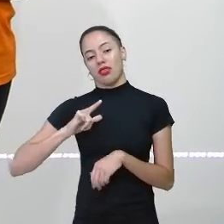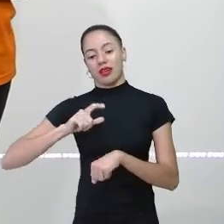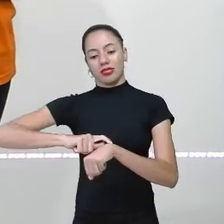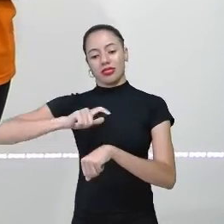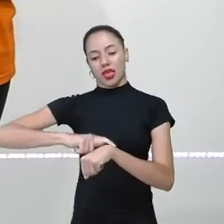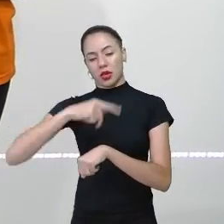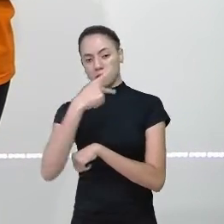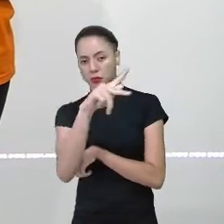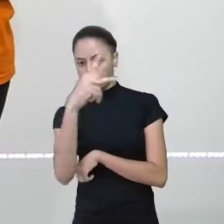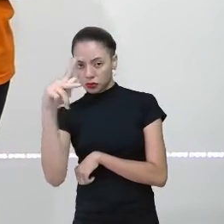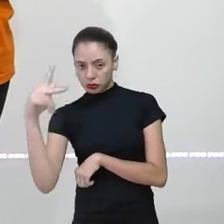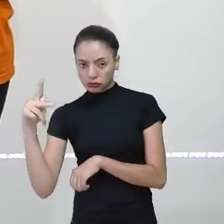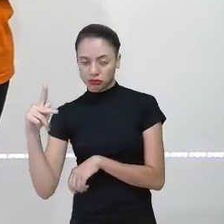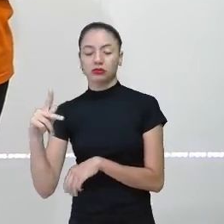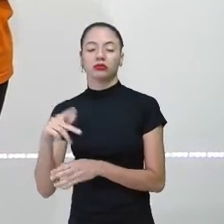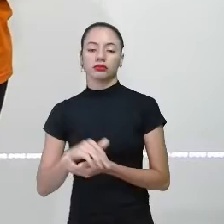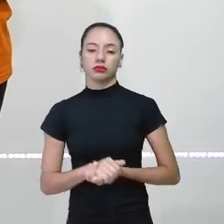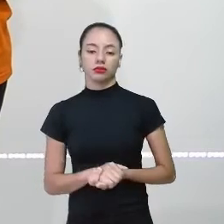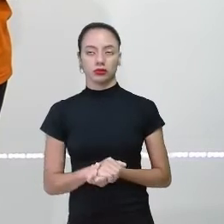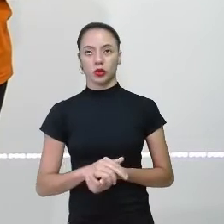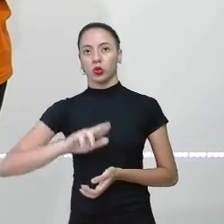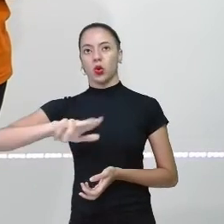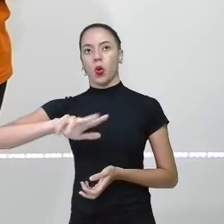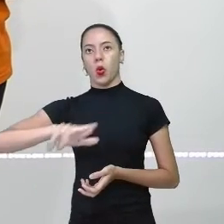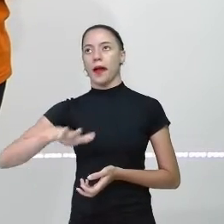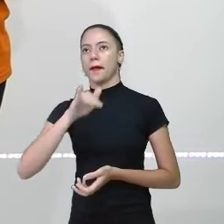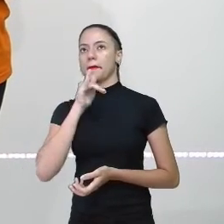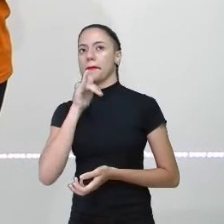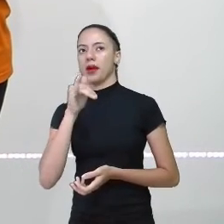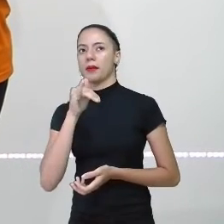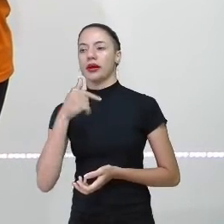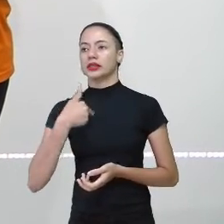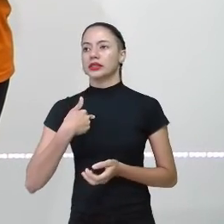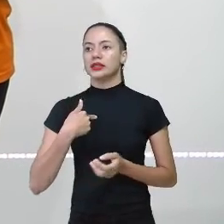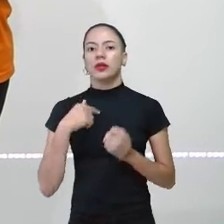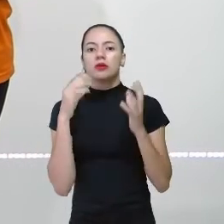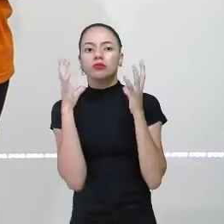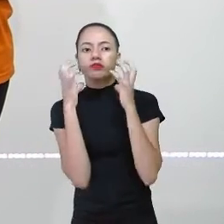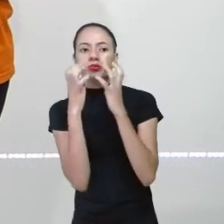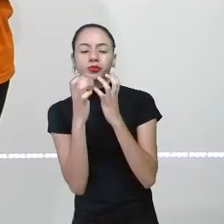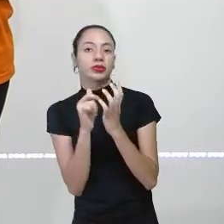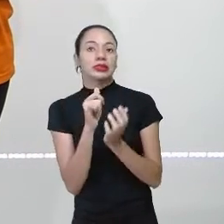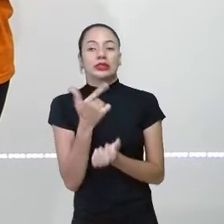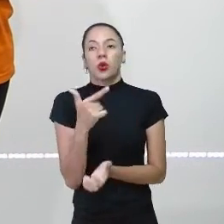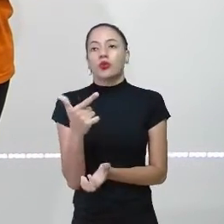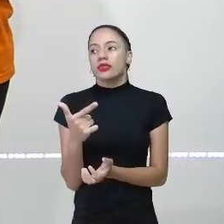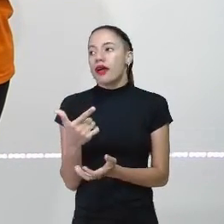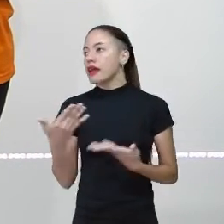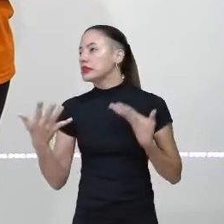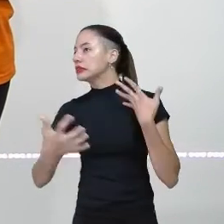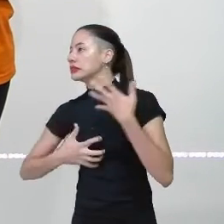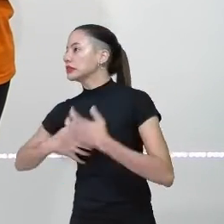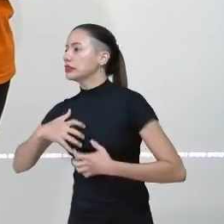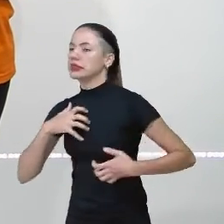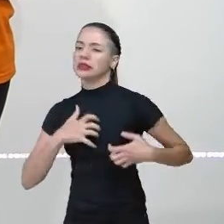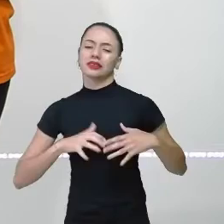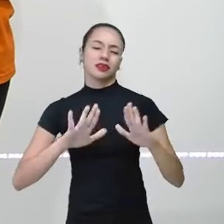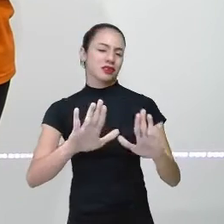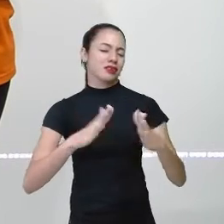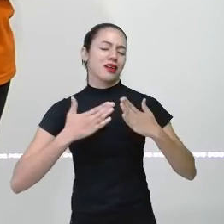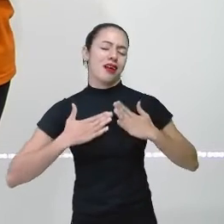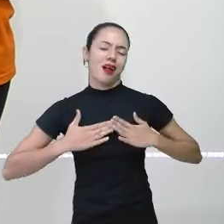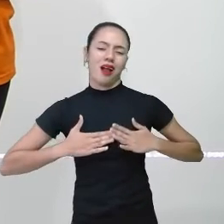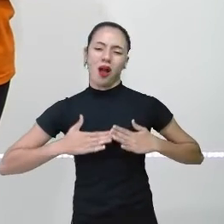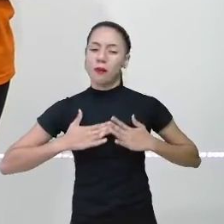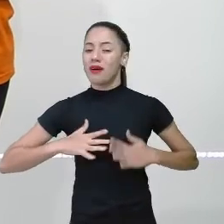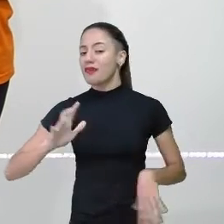sua temporalidade. Então não é uma questão de, não apareceu barba em mim ainda, meu Deus, não precisa se aperrear, minha gente. Tudo